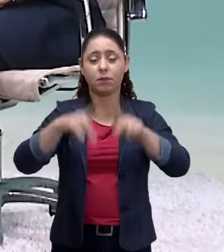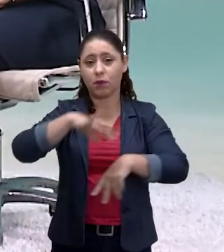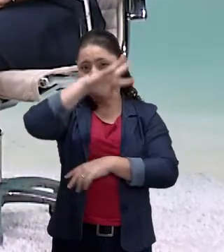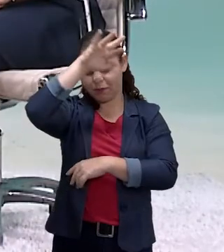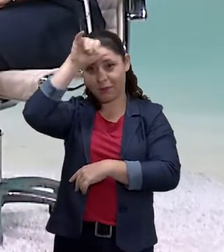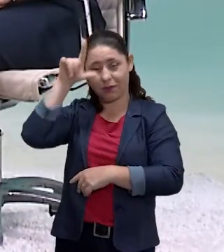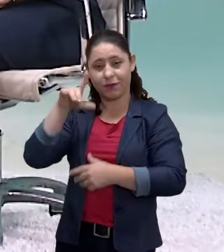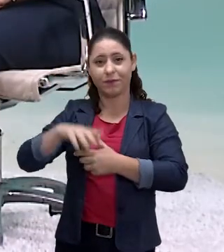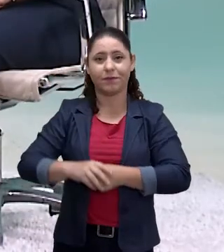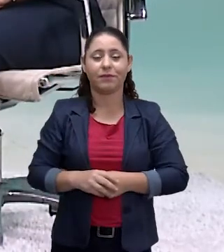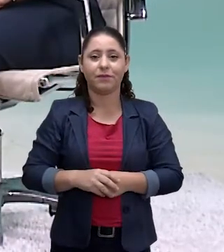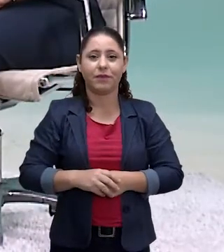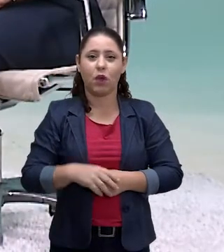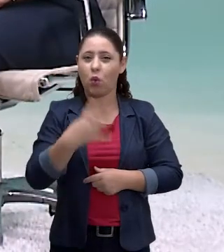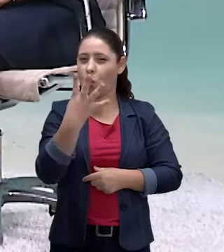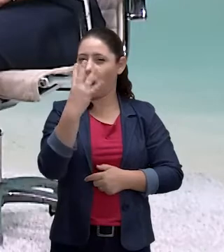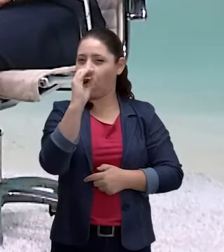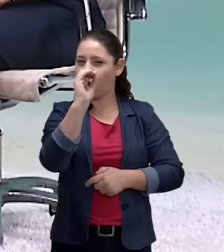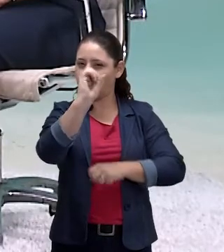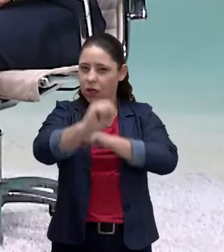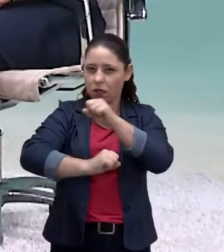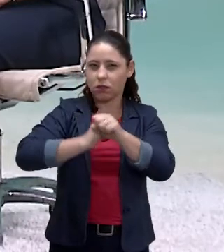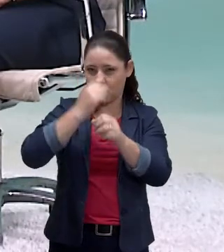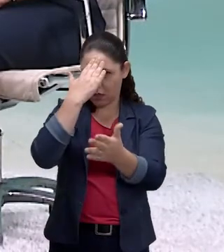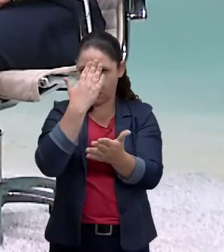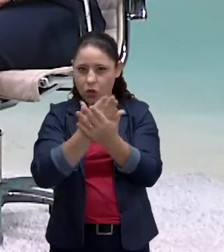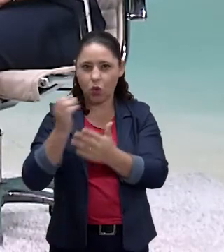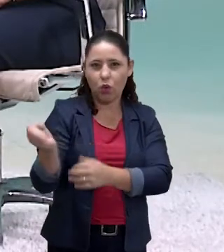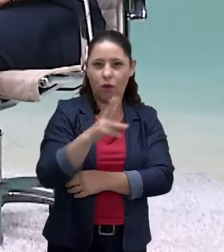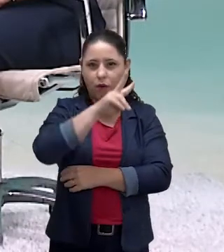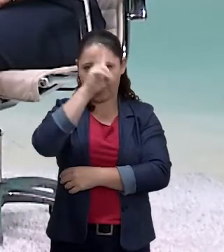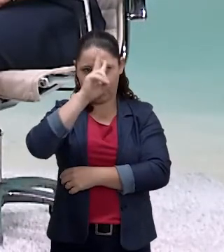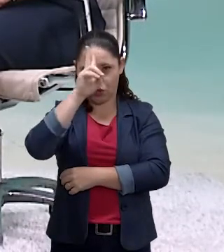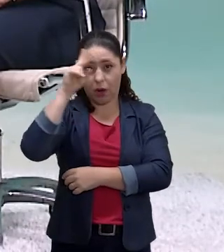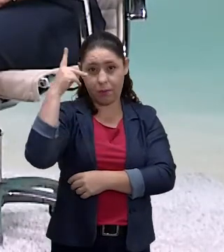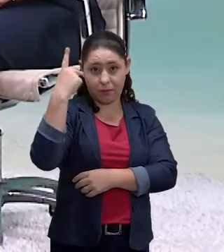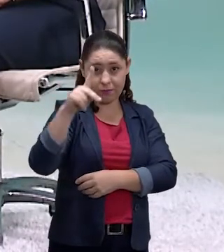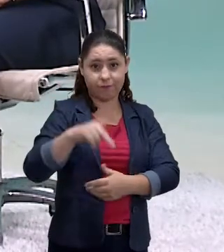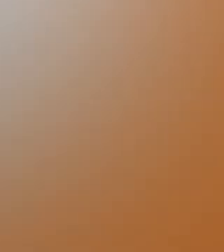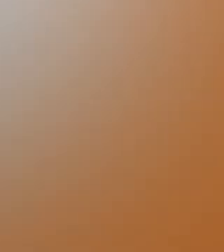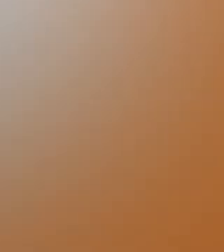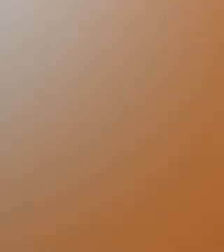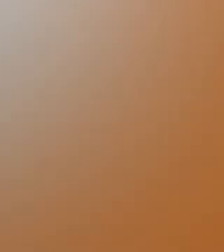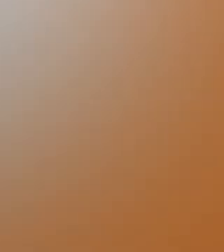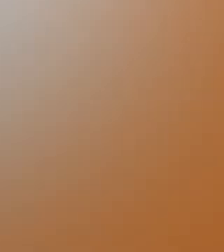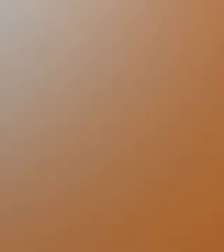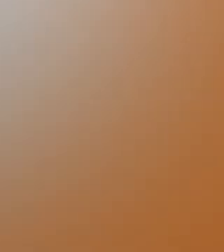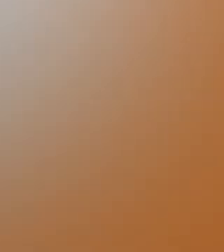Defensoria Pública de Mato Grosso do Sul, há 40 anos acreditando em uma nova história para você.